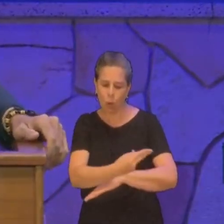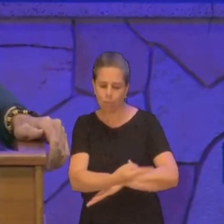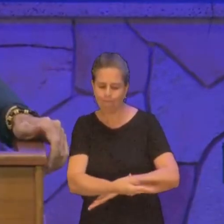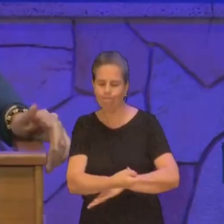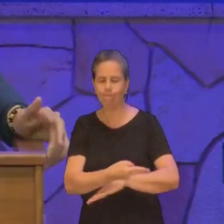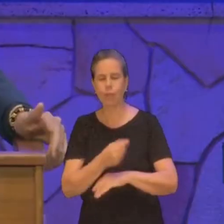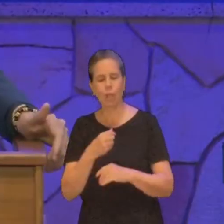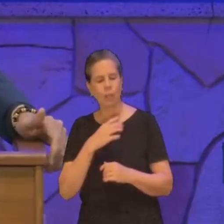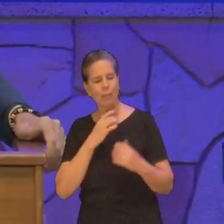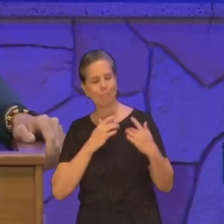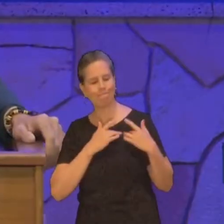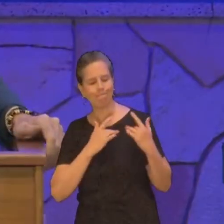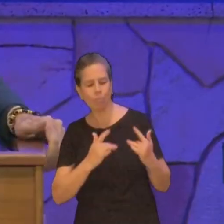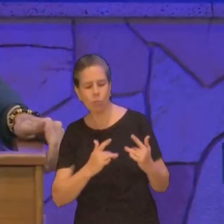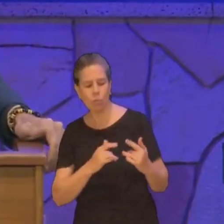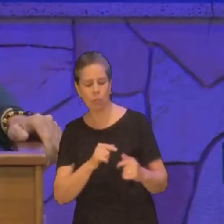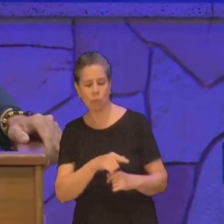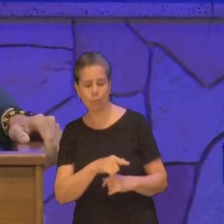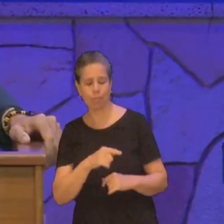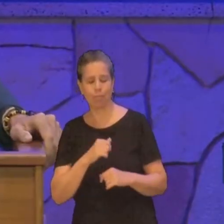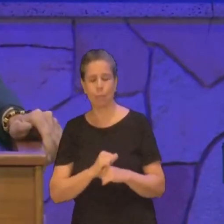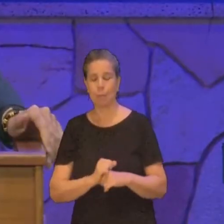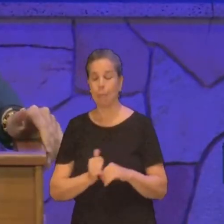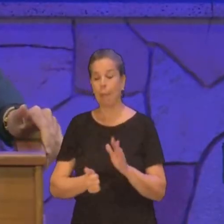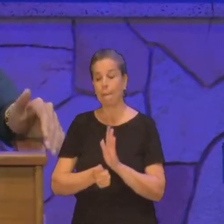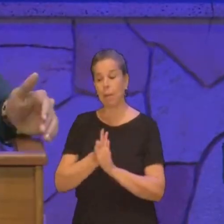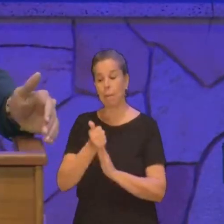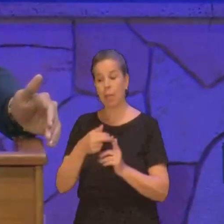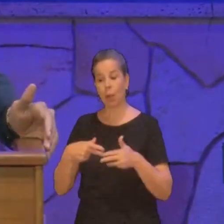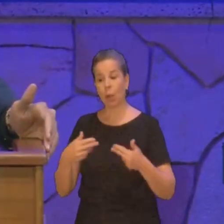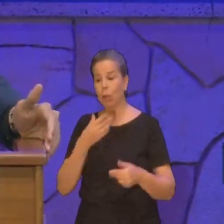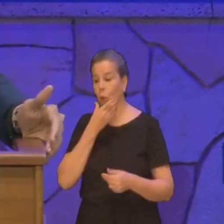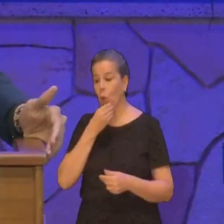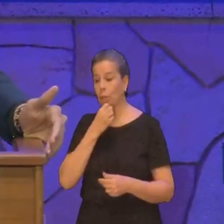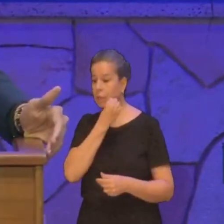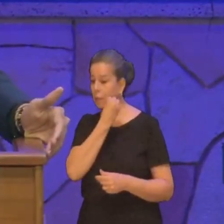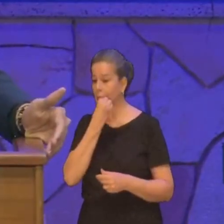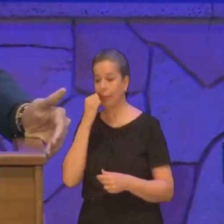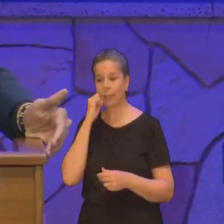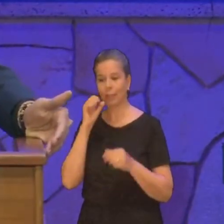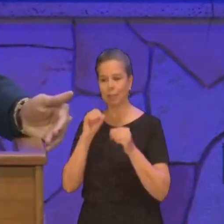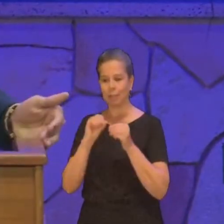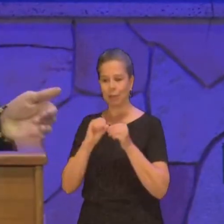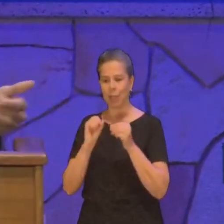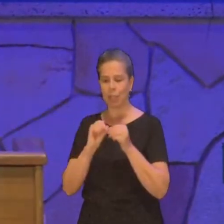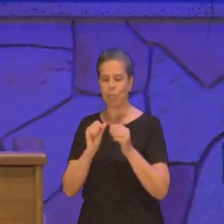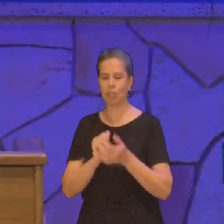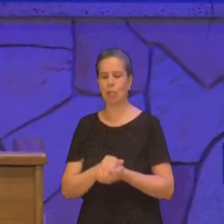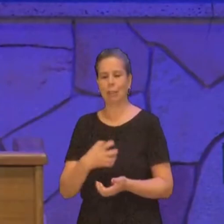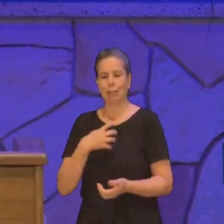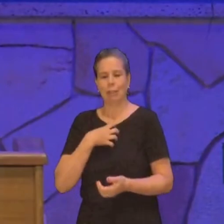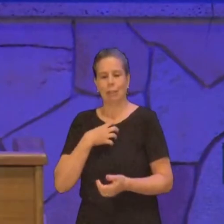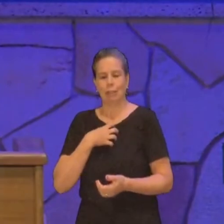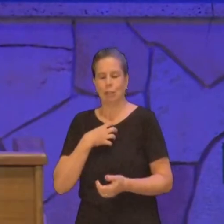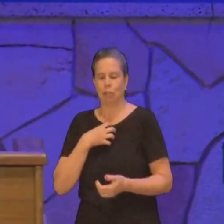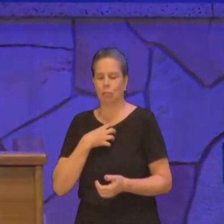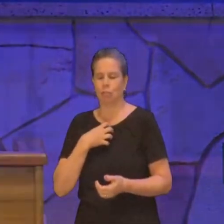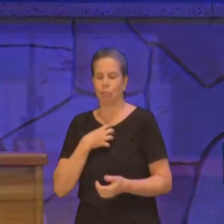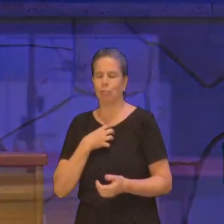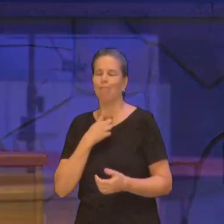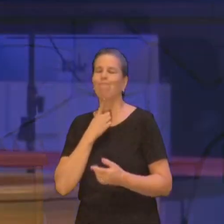Irmãos, o primeiro movimento do samaritano foi uma motivação que veio de dentro para